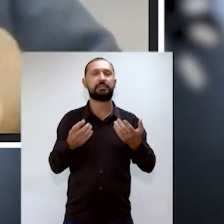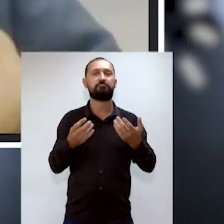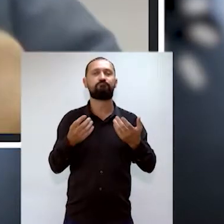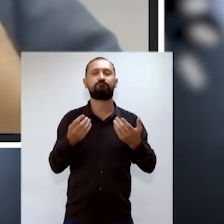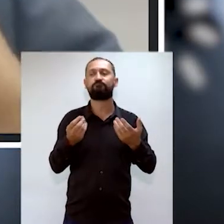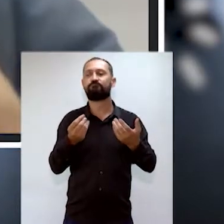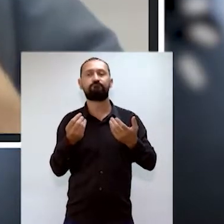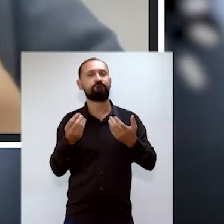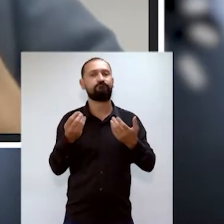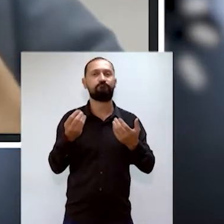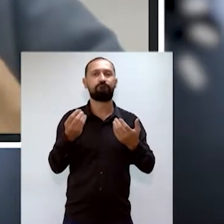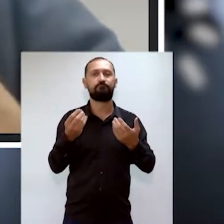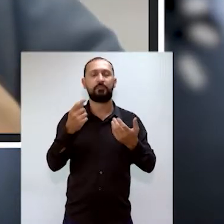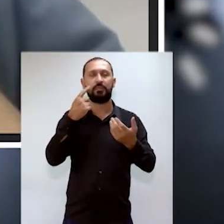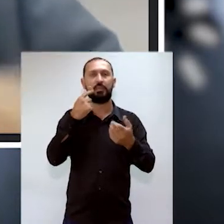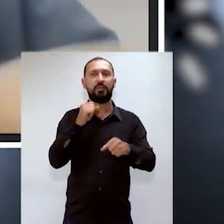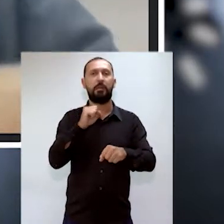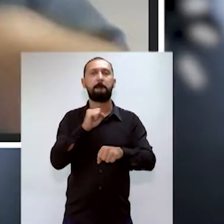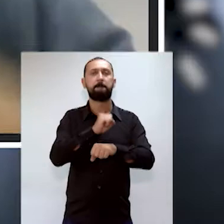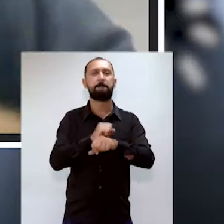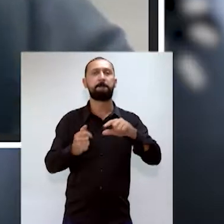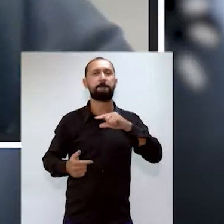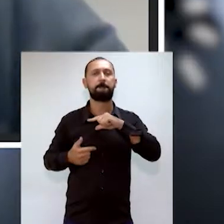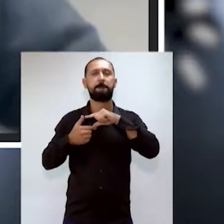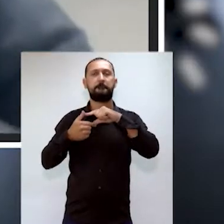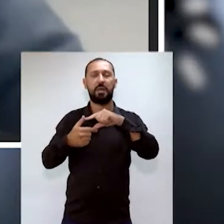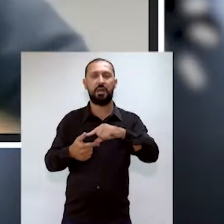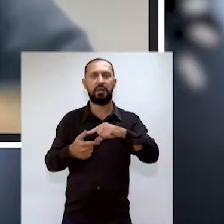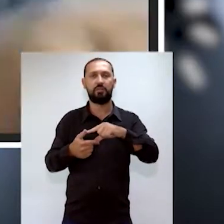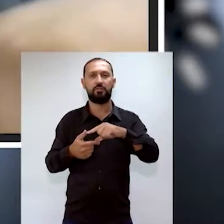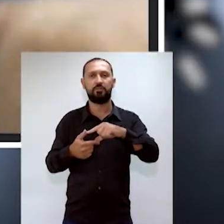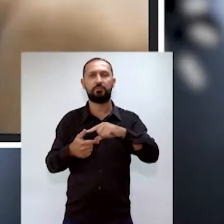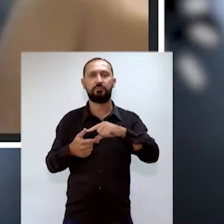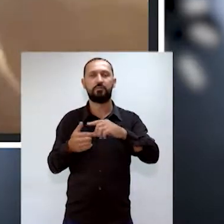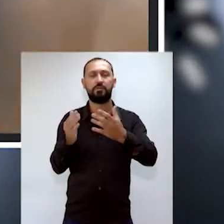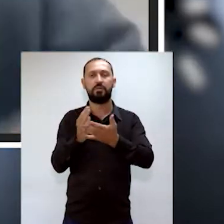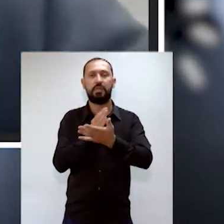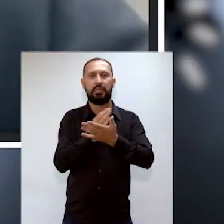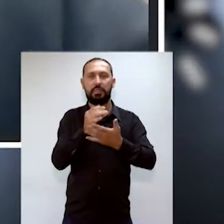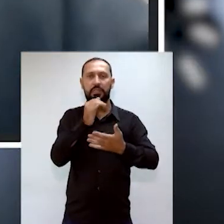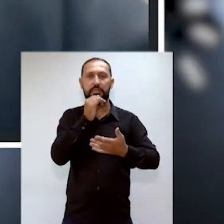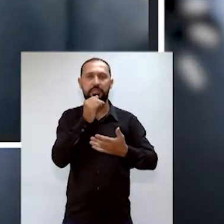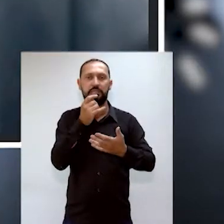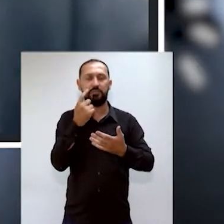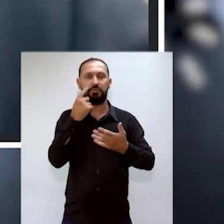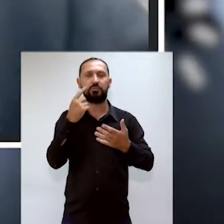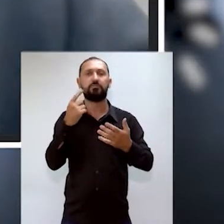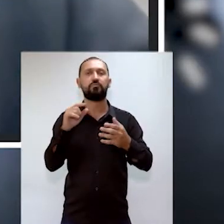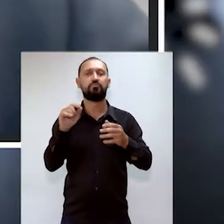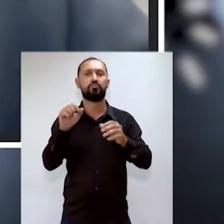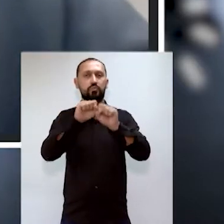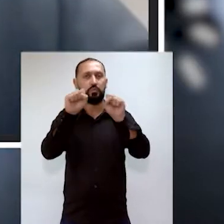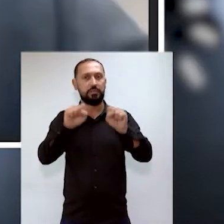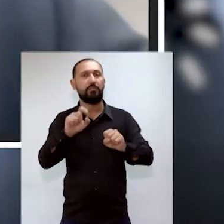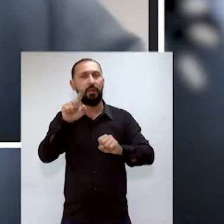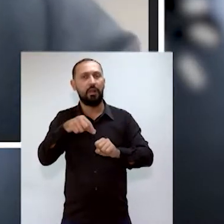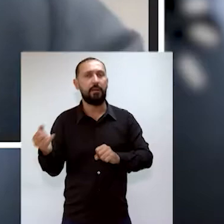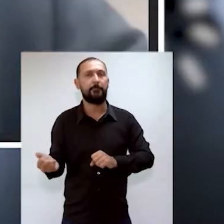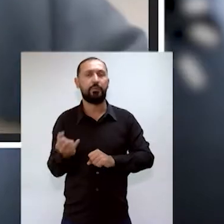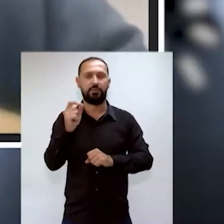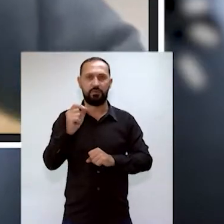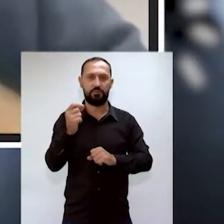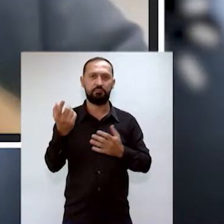que aquela coisa engessada do documento, que também é uma fonte de pesquisa